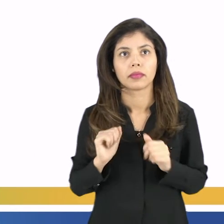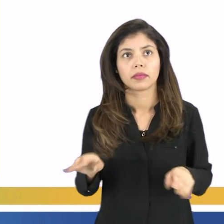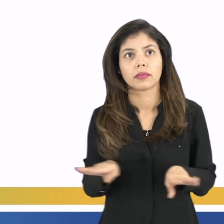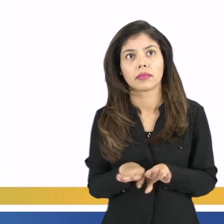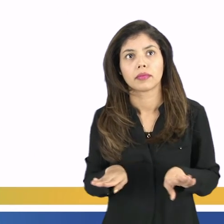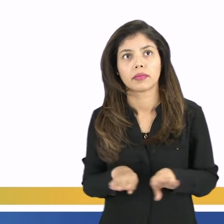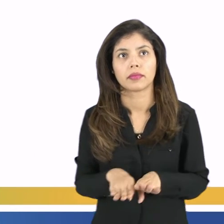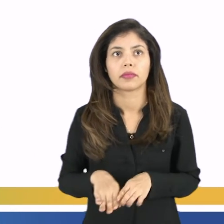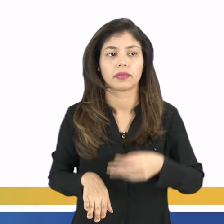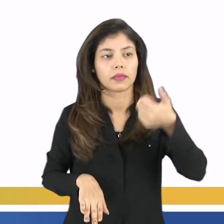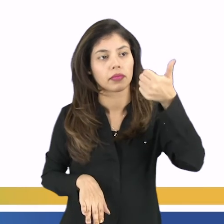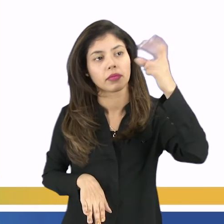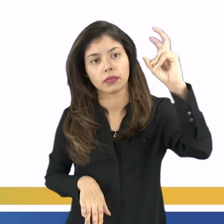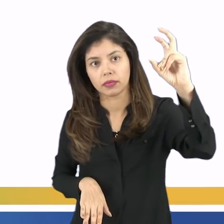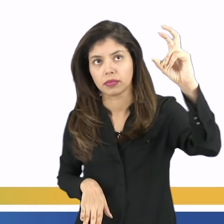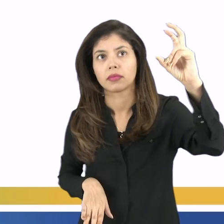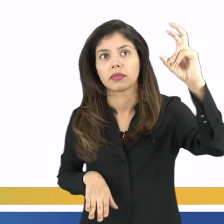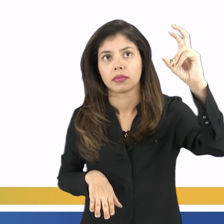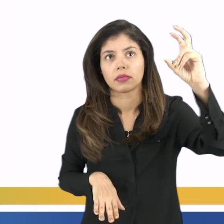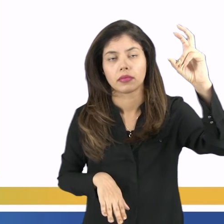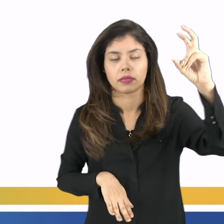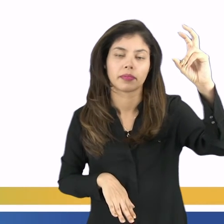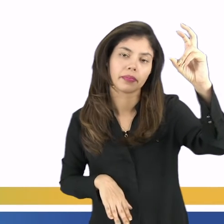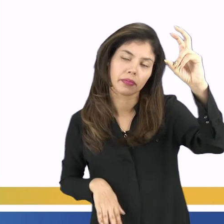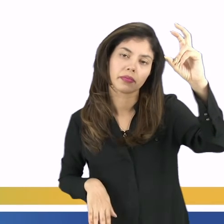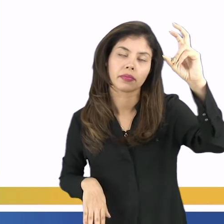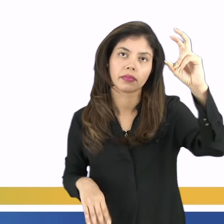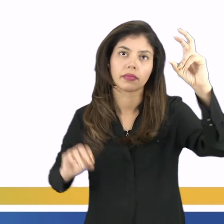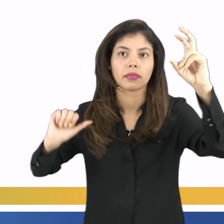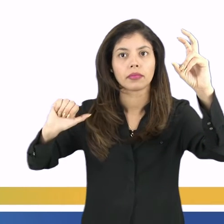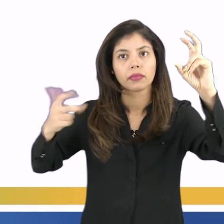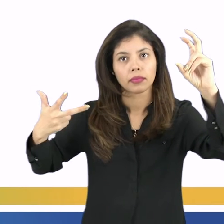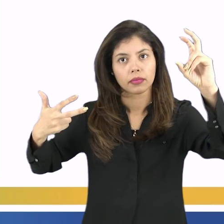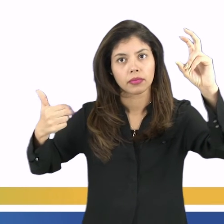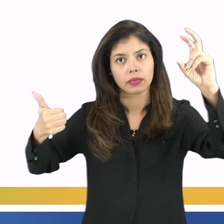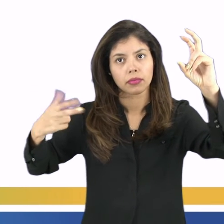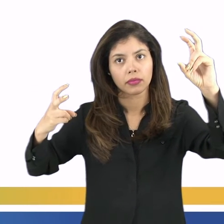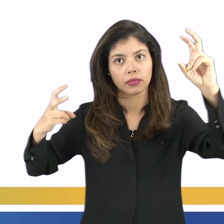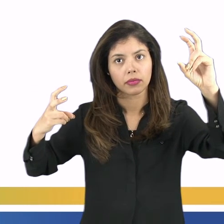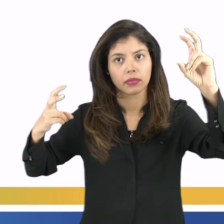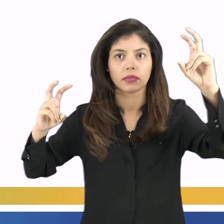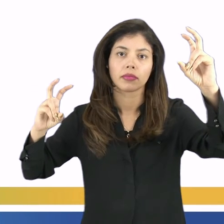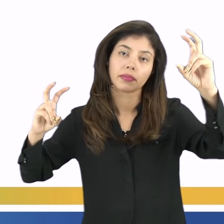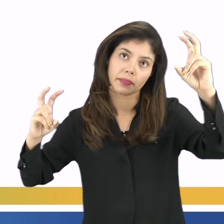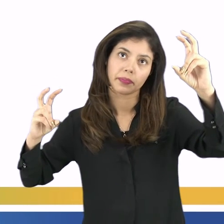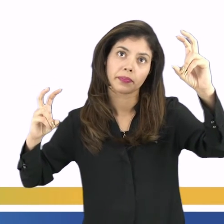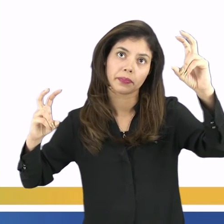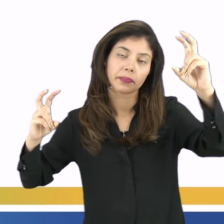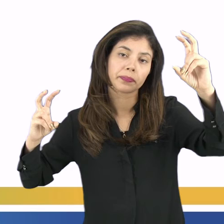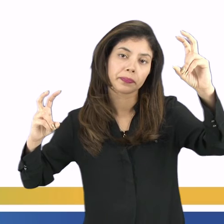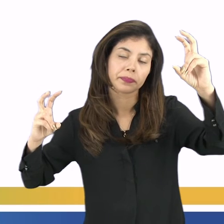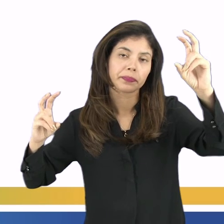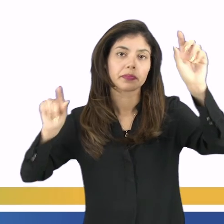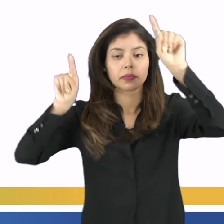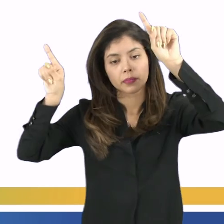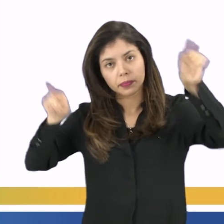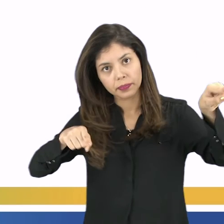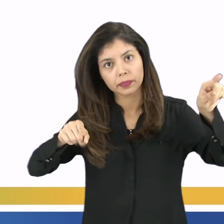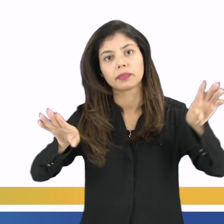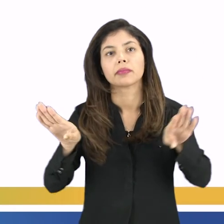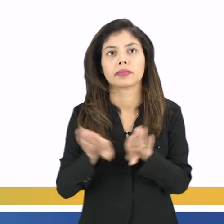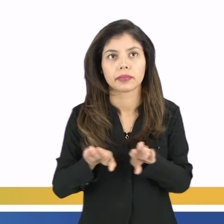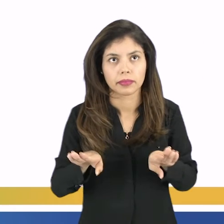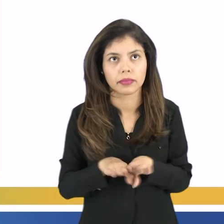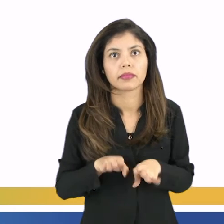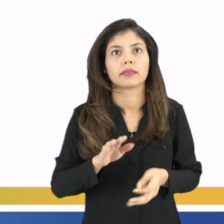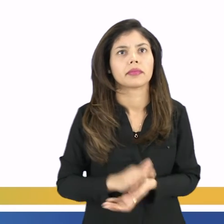podemos cortar 15 meios aí de gás oxigênio no reagente com 15 meios de gás oxigênio no